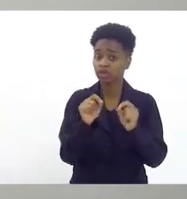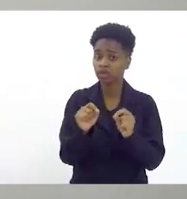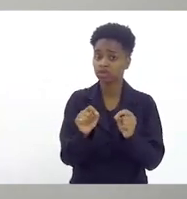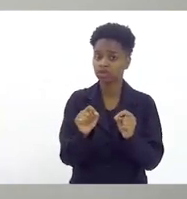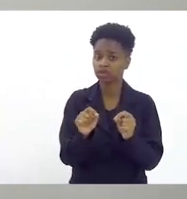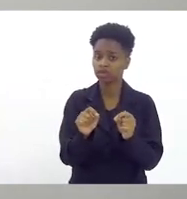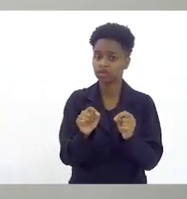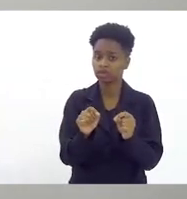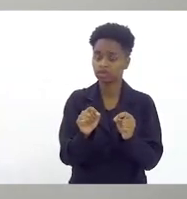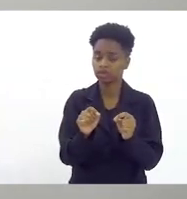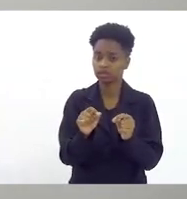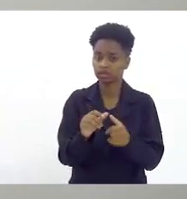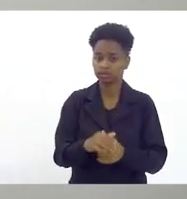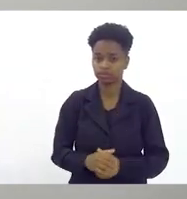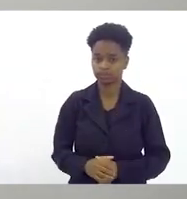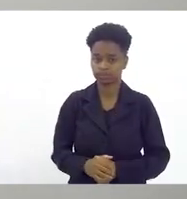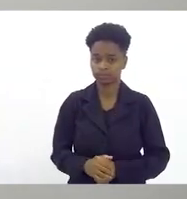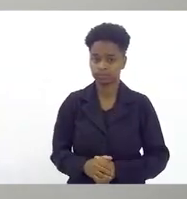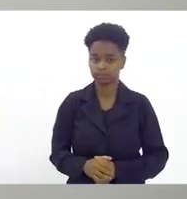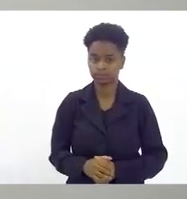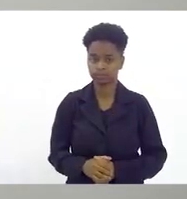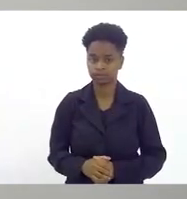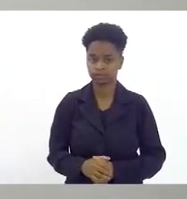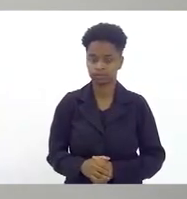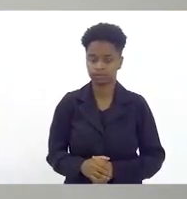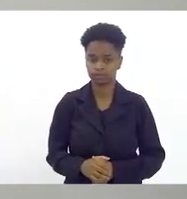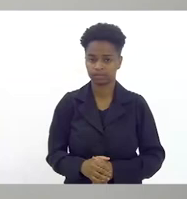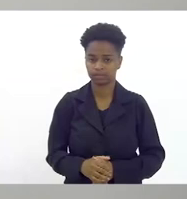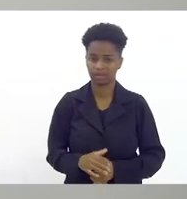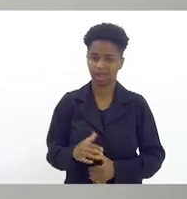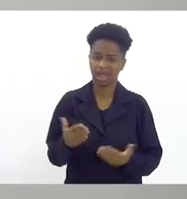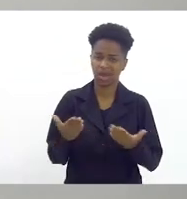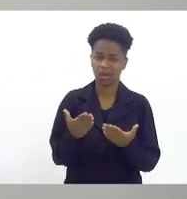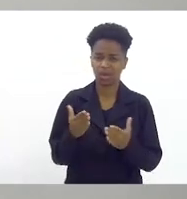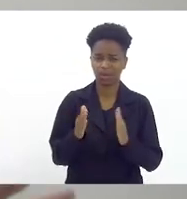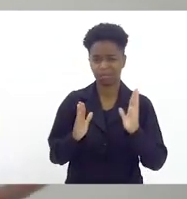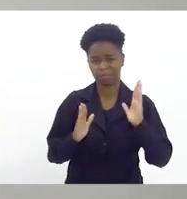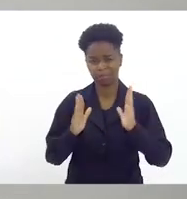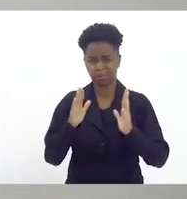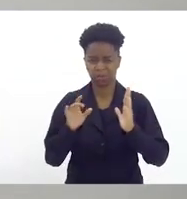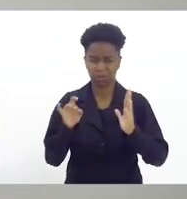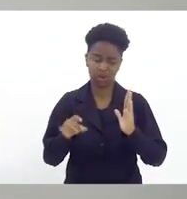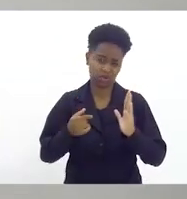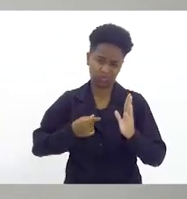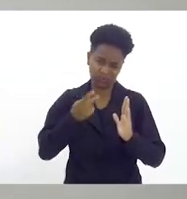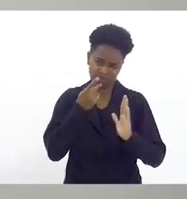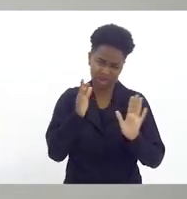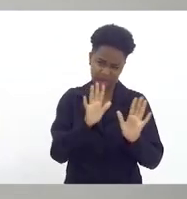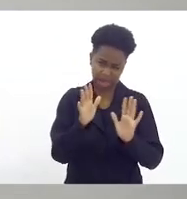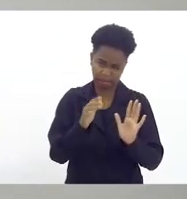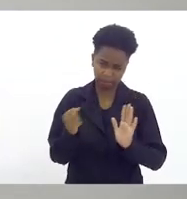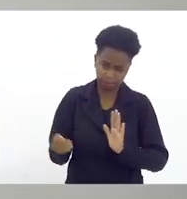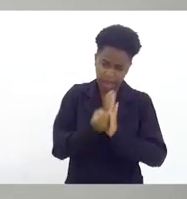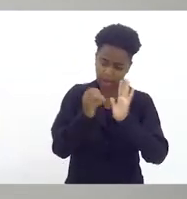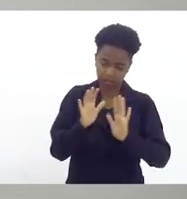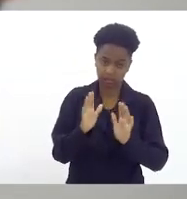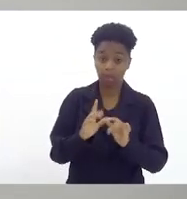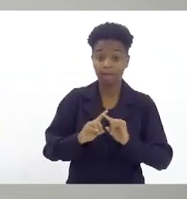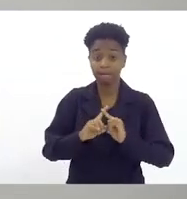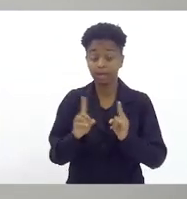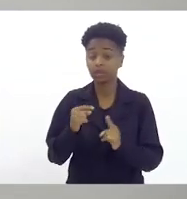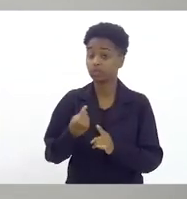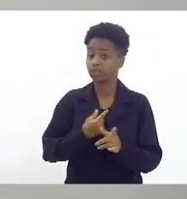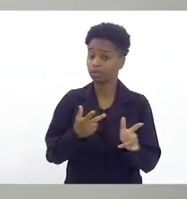nos últimos nos últimos tempos não vou situar aqui nada nos últimos tempos A gente